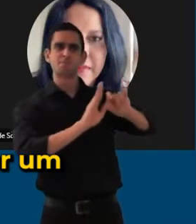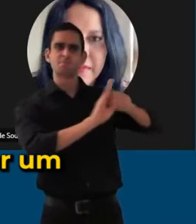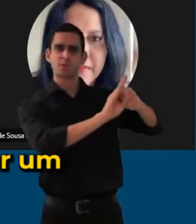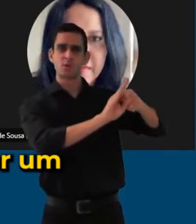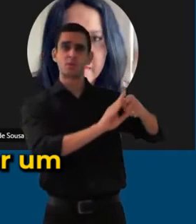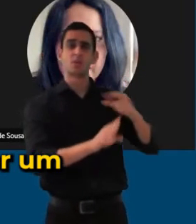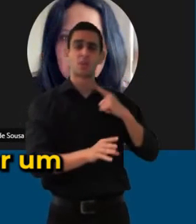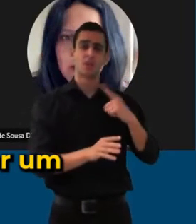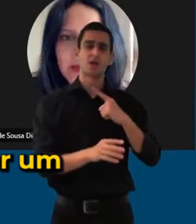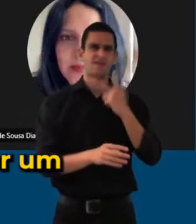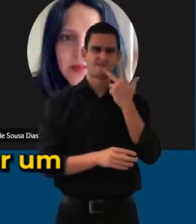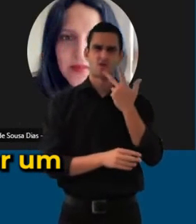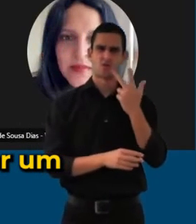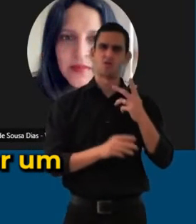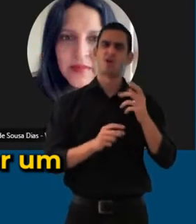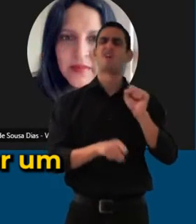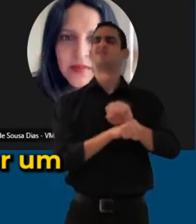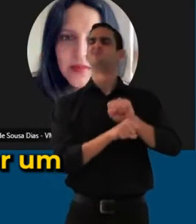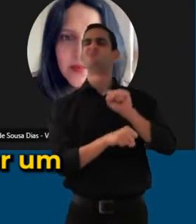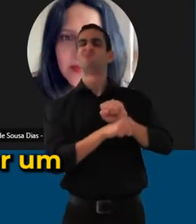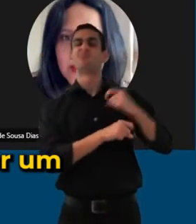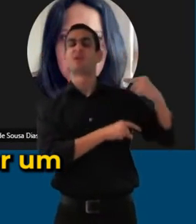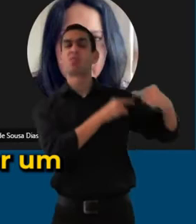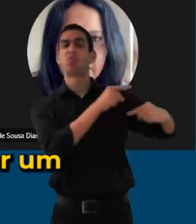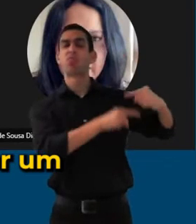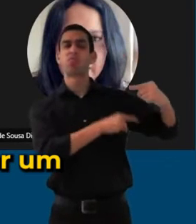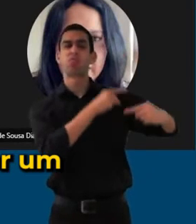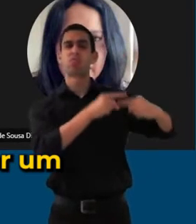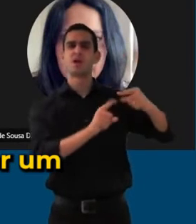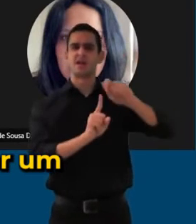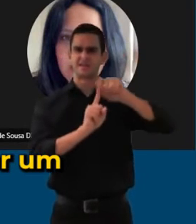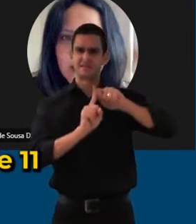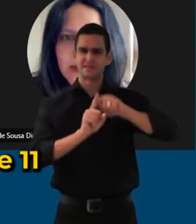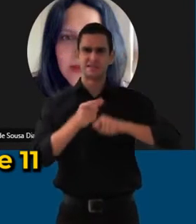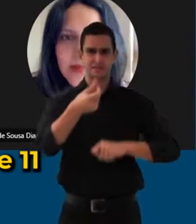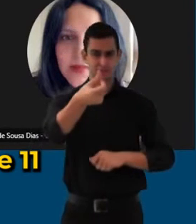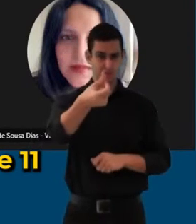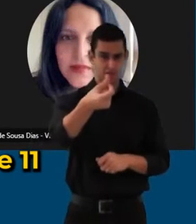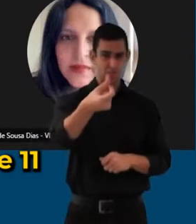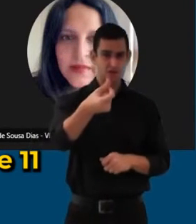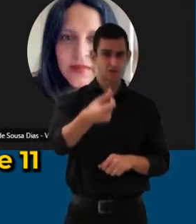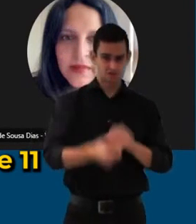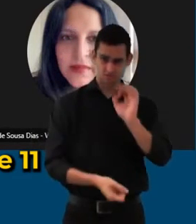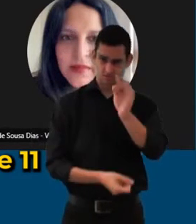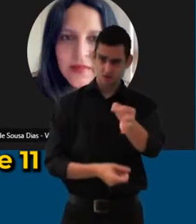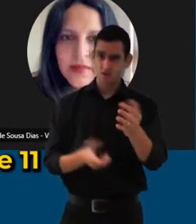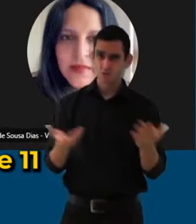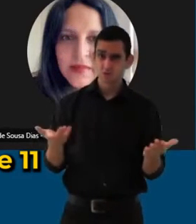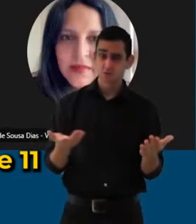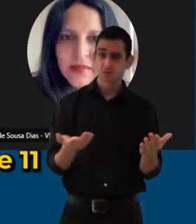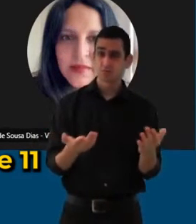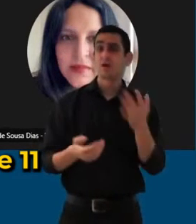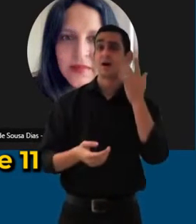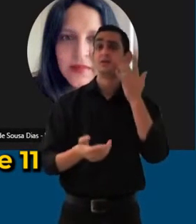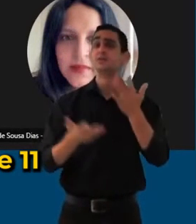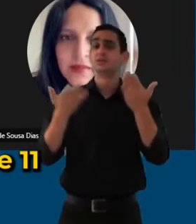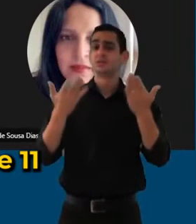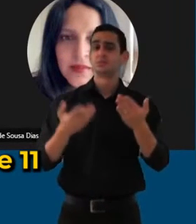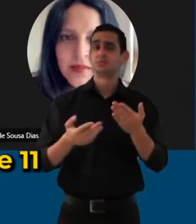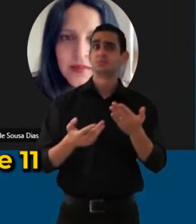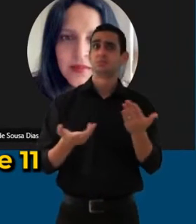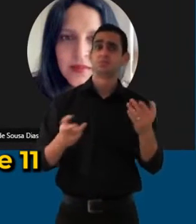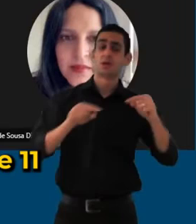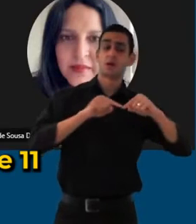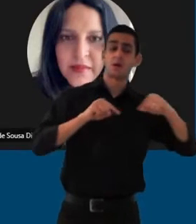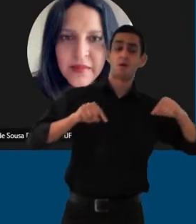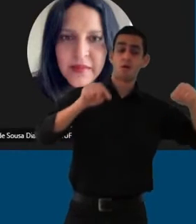aí você pode demorar 6 meses para fazer um estudo de geoprocessamento de uma área de que seja de 4, que seja de